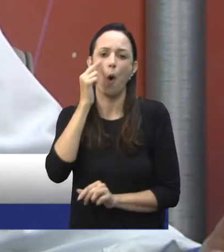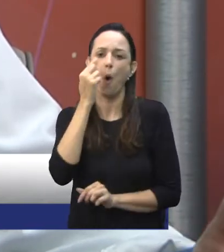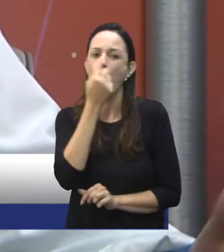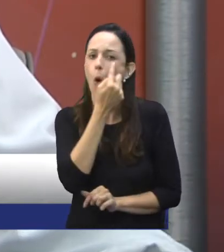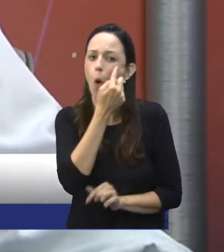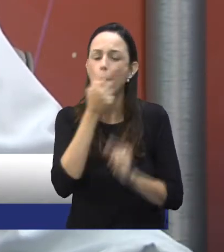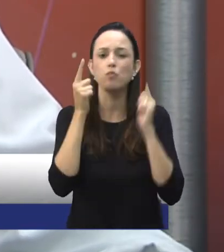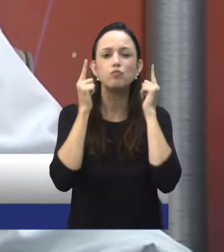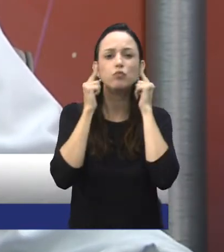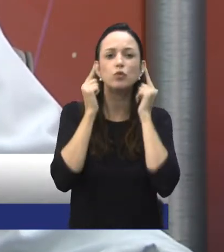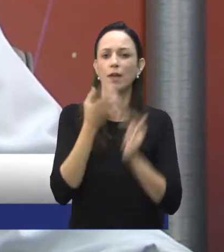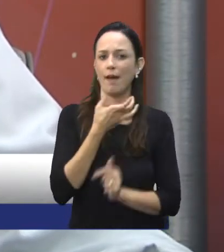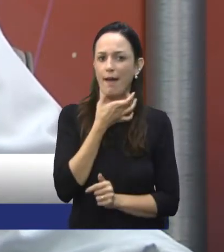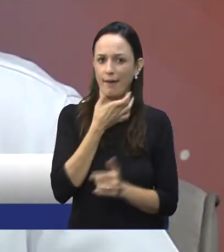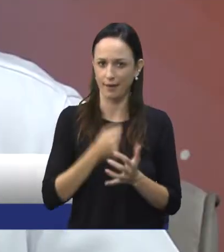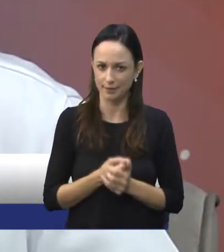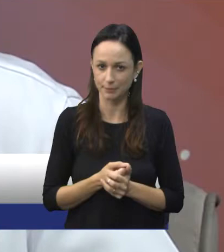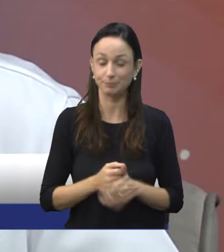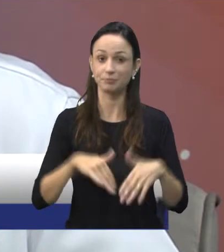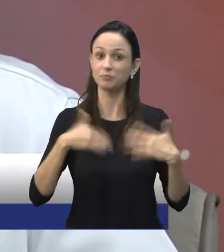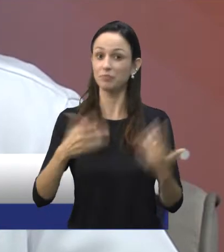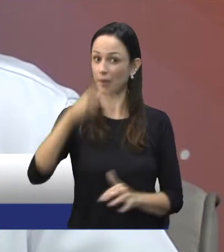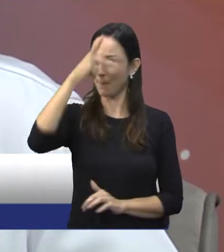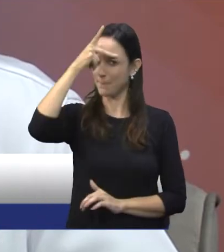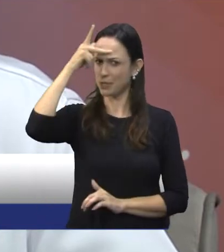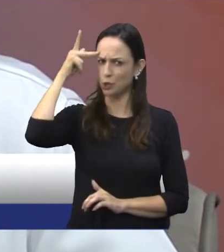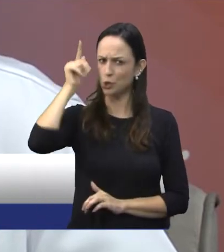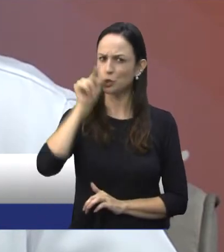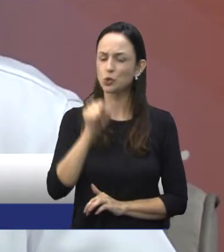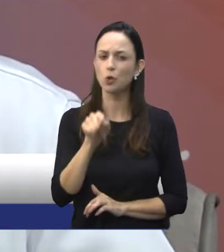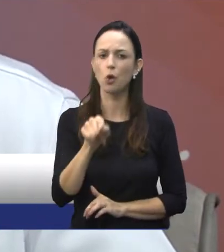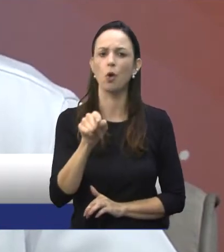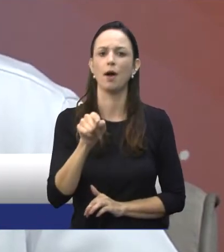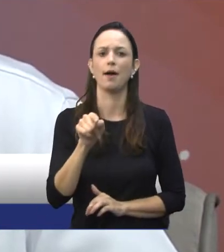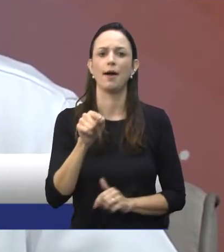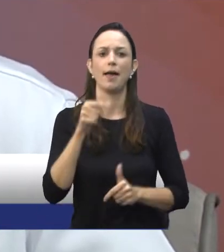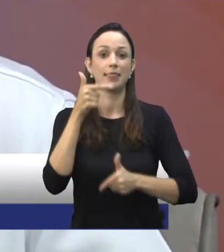olhos, ouvidos e garganta. Então, a pessoa que trabalha